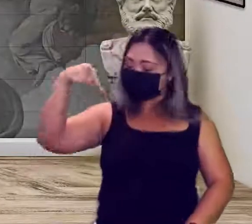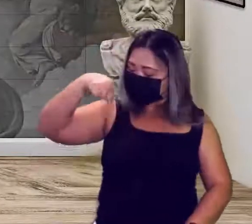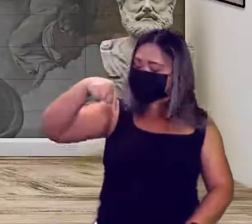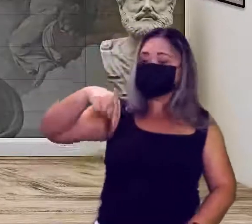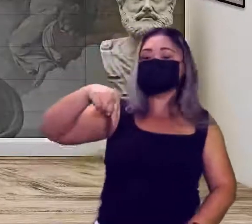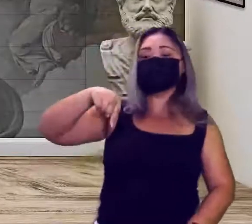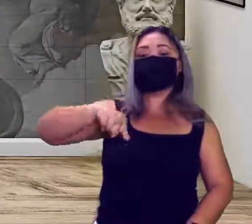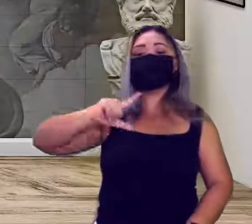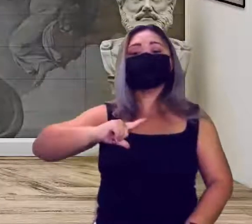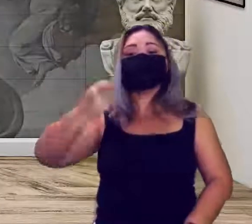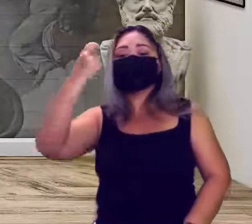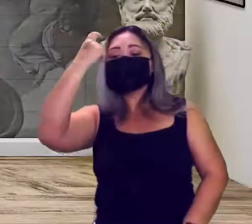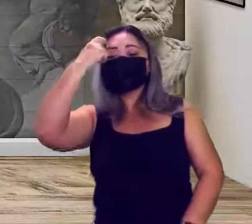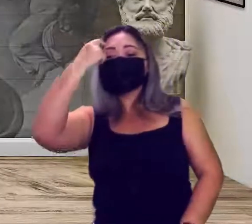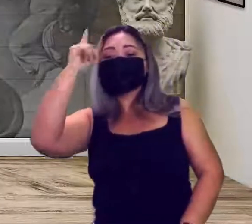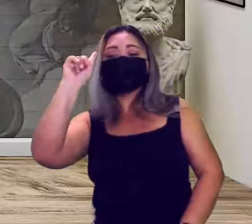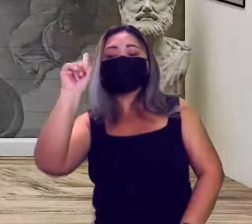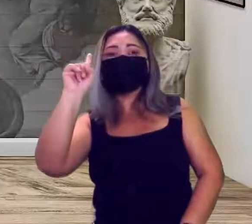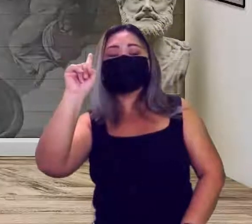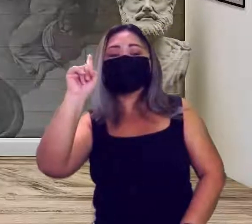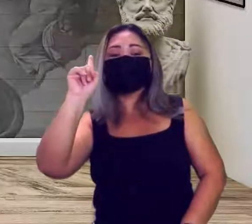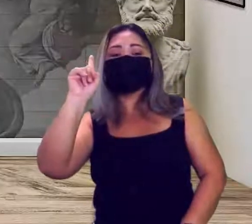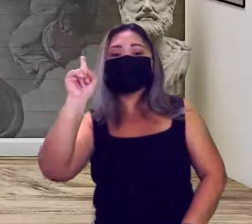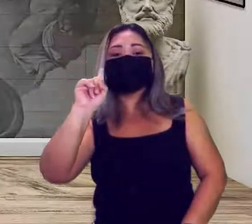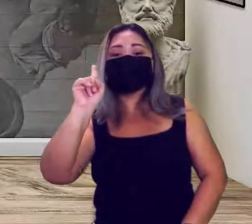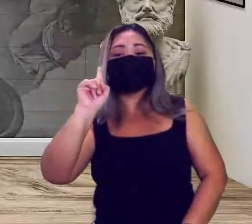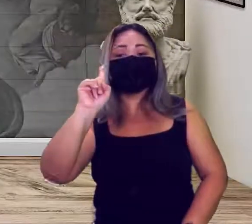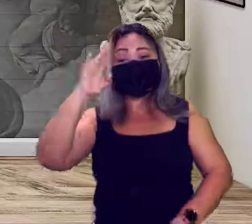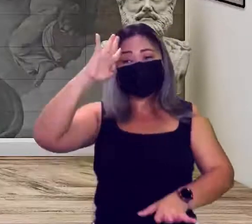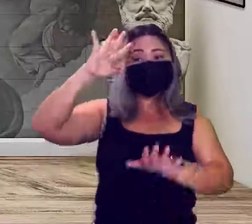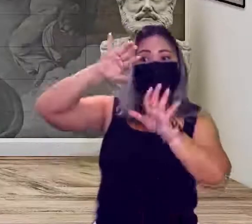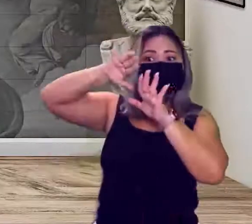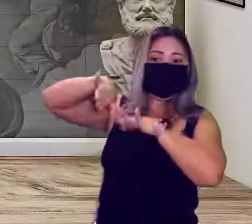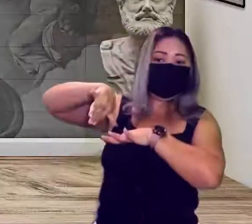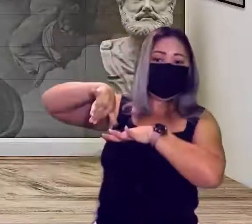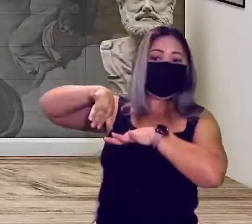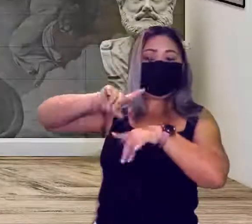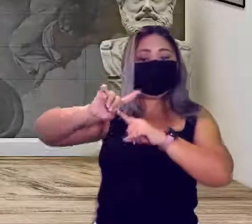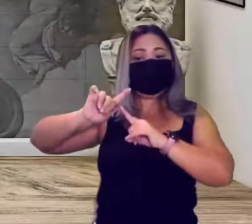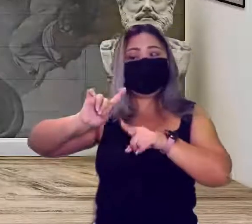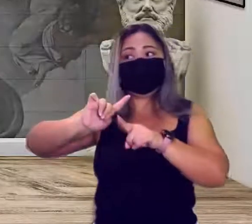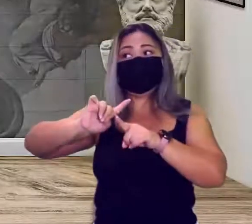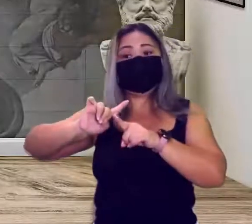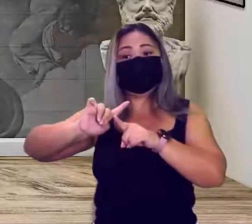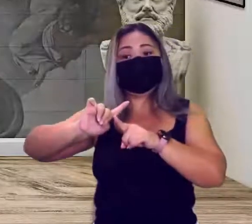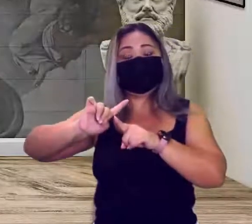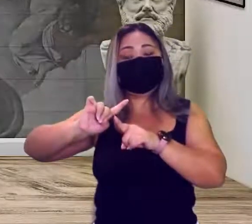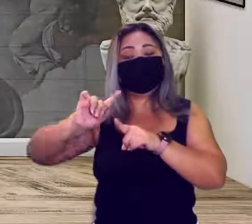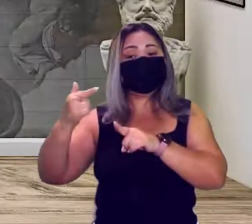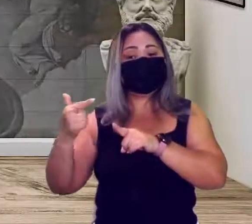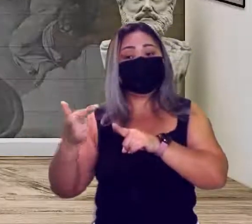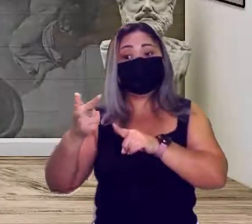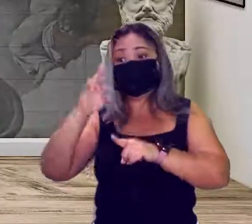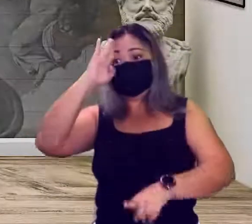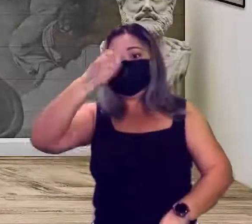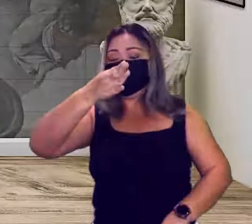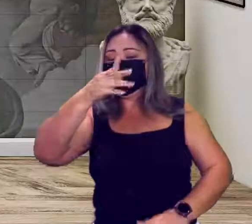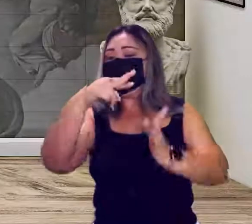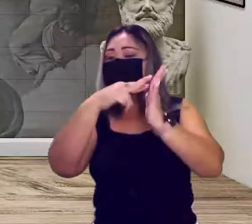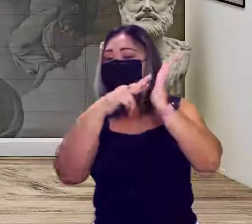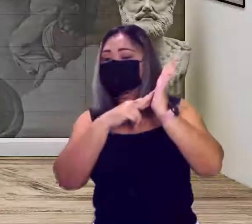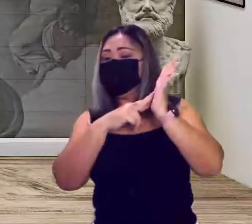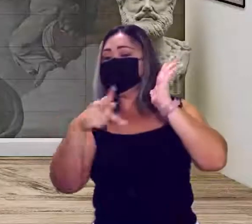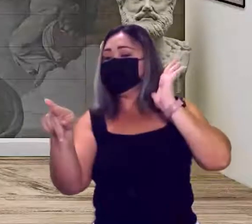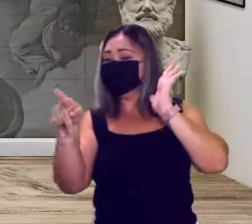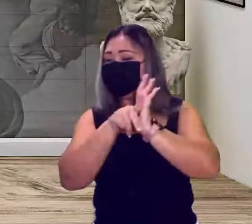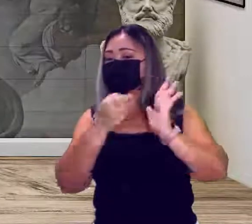venha trazer essa ideia, não desprezá-los, mas e também não ter como principal regra na sua